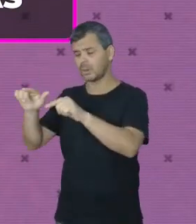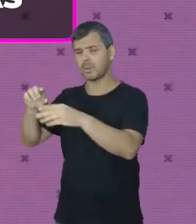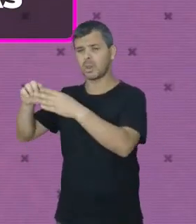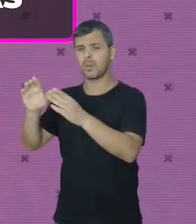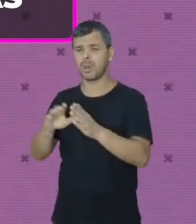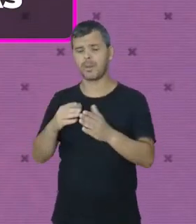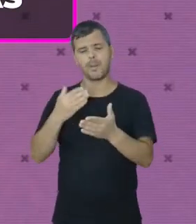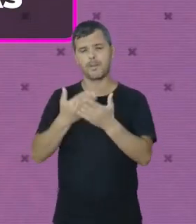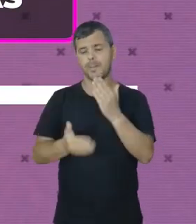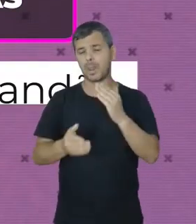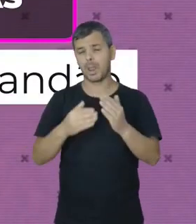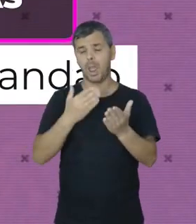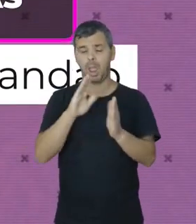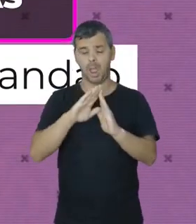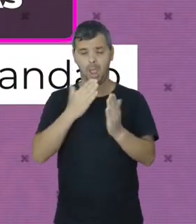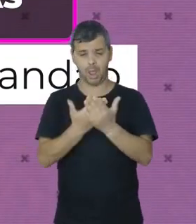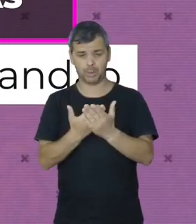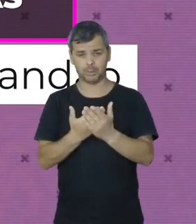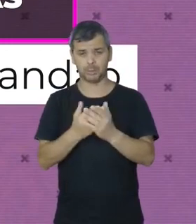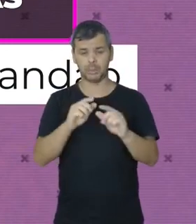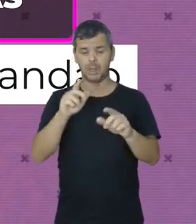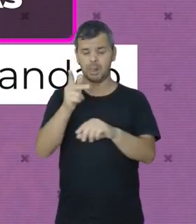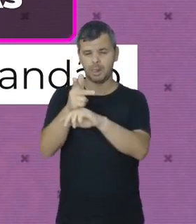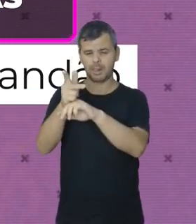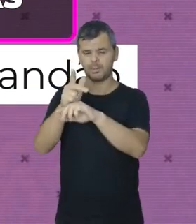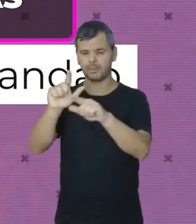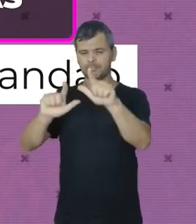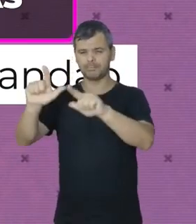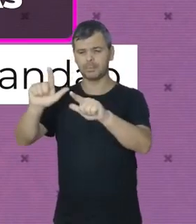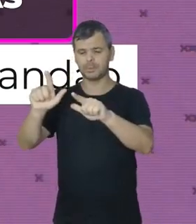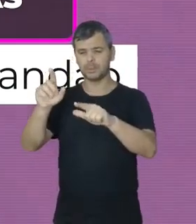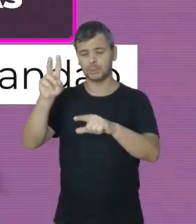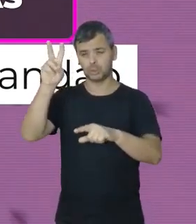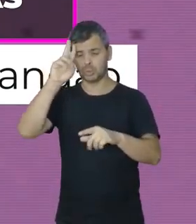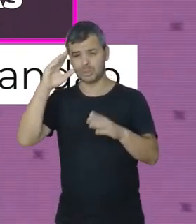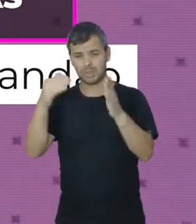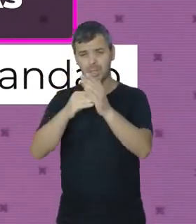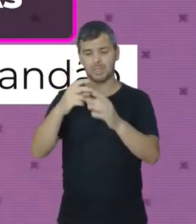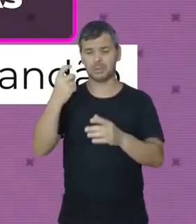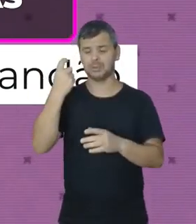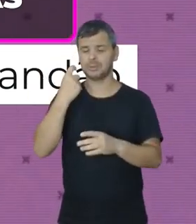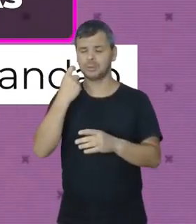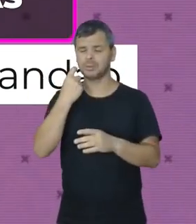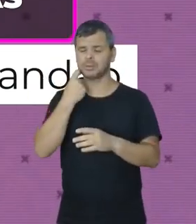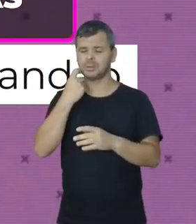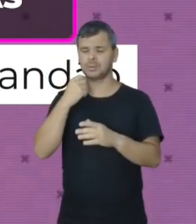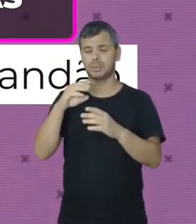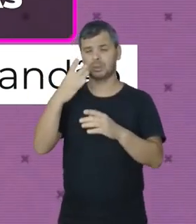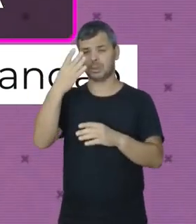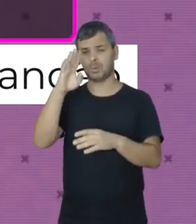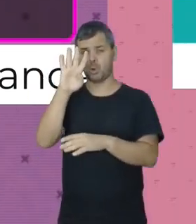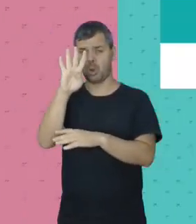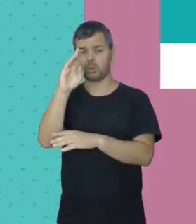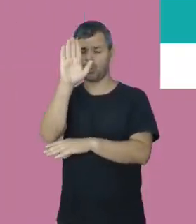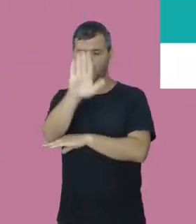perca as próximas aulas do TV Elas por Elas Formação, de segunda a sexta-feira, sempre às 4 horas da tarde.